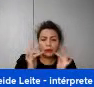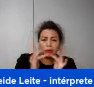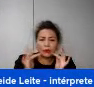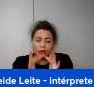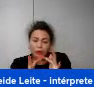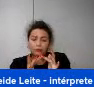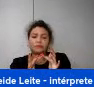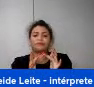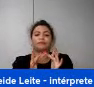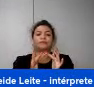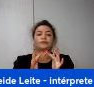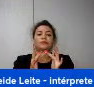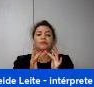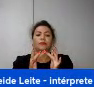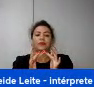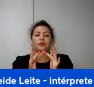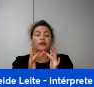com essa